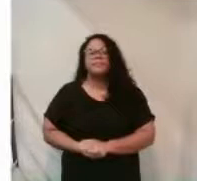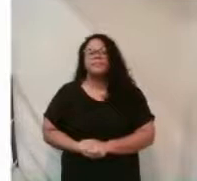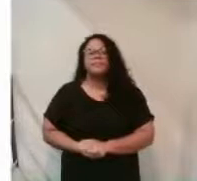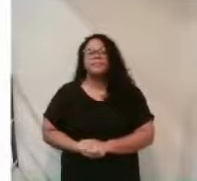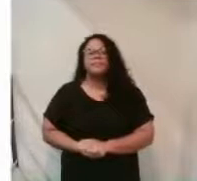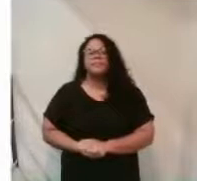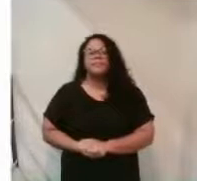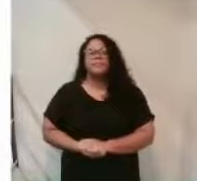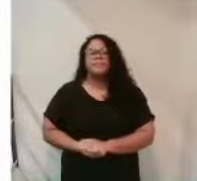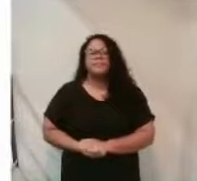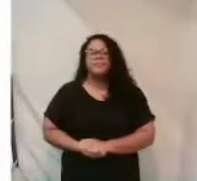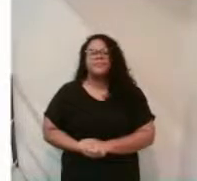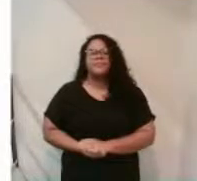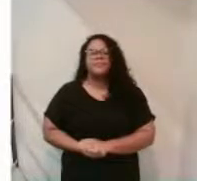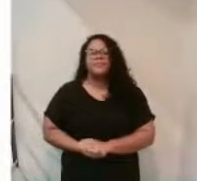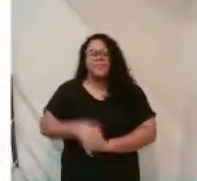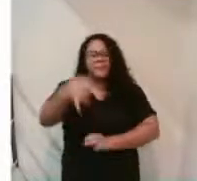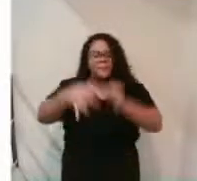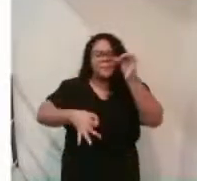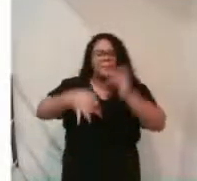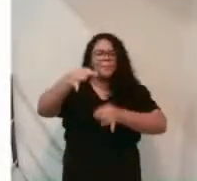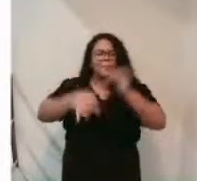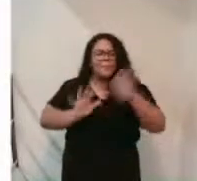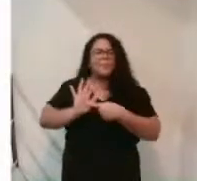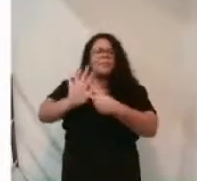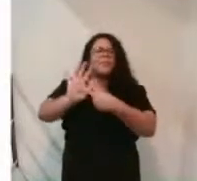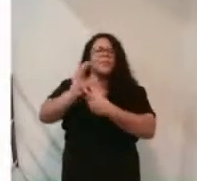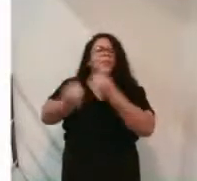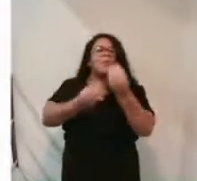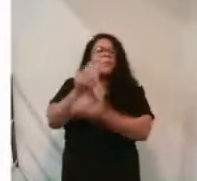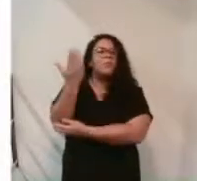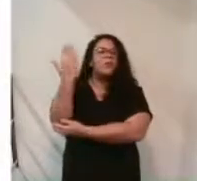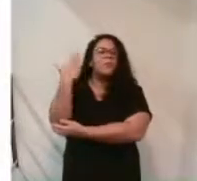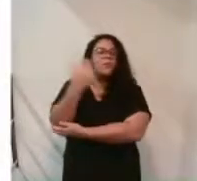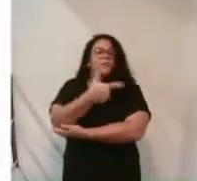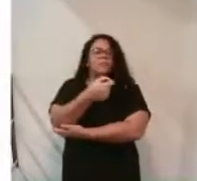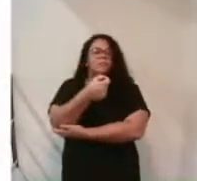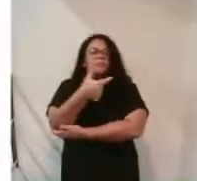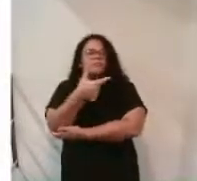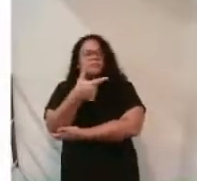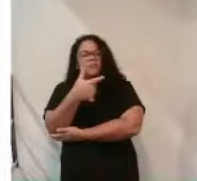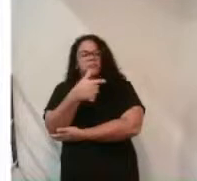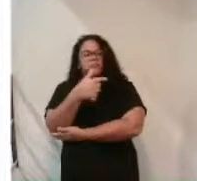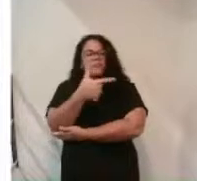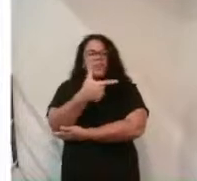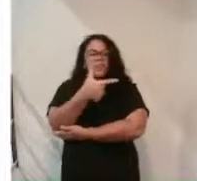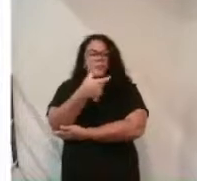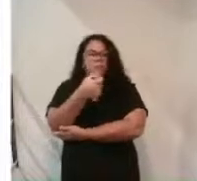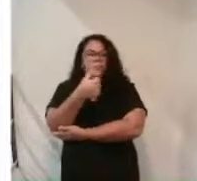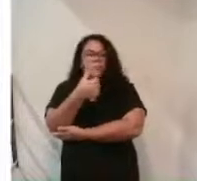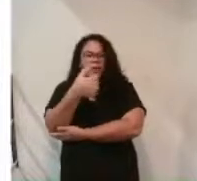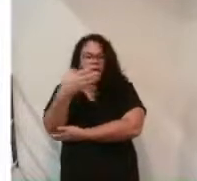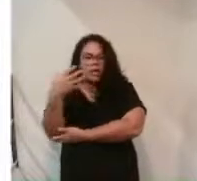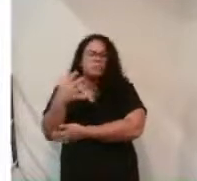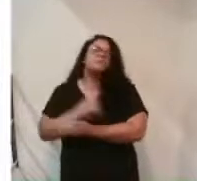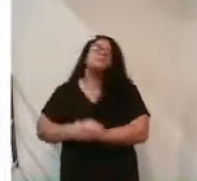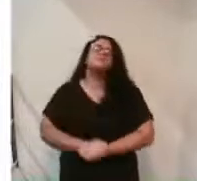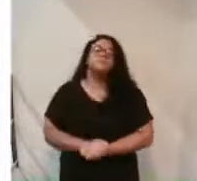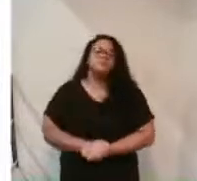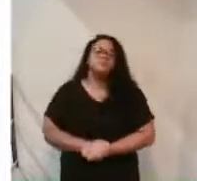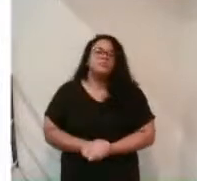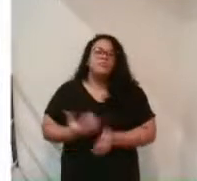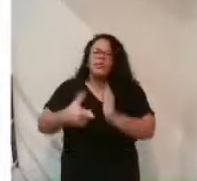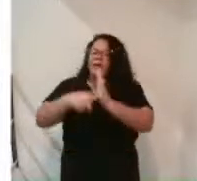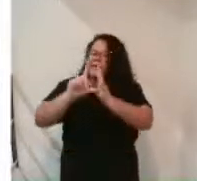slide, a situação de 2014. 29 municípios apenas encaminhavam os